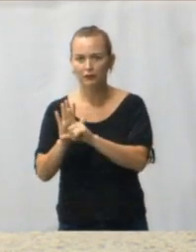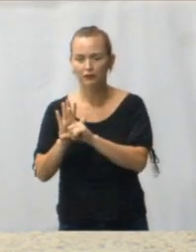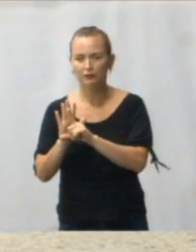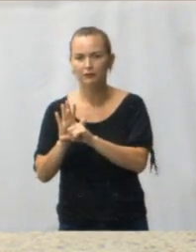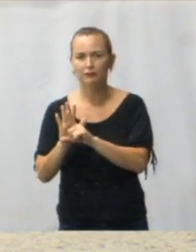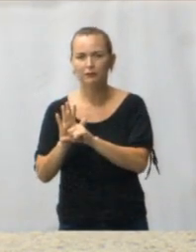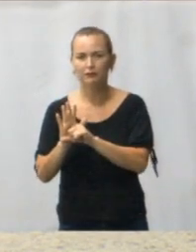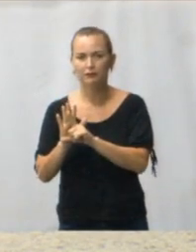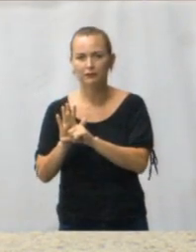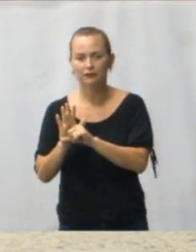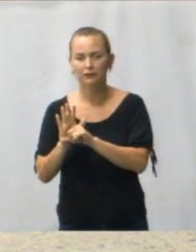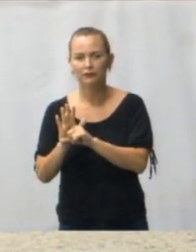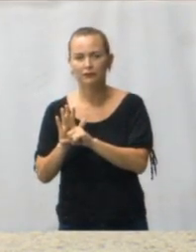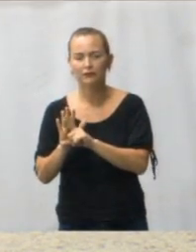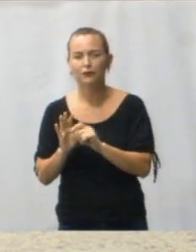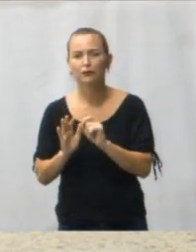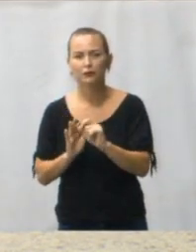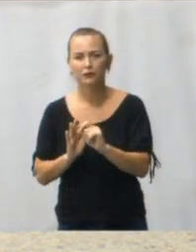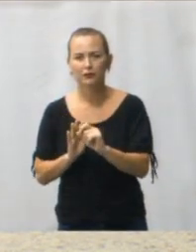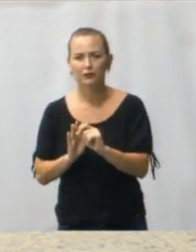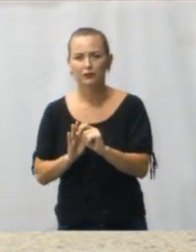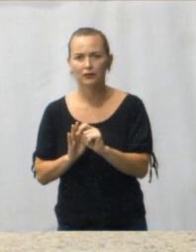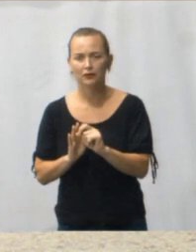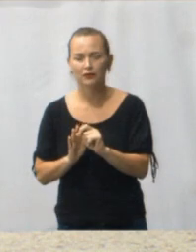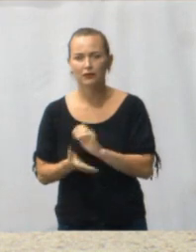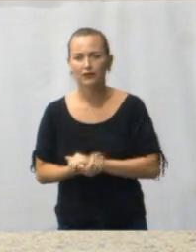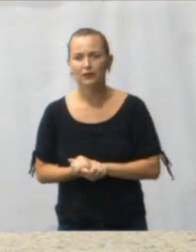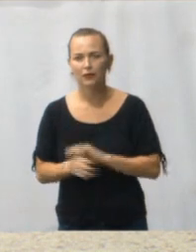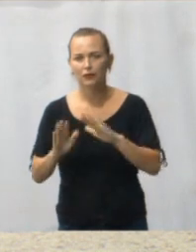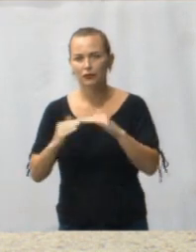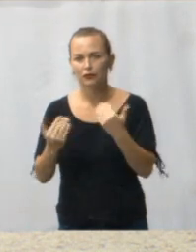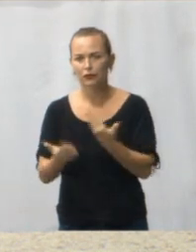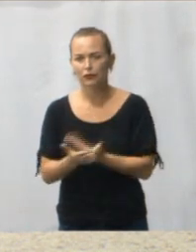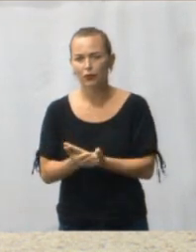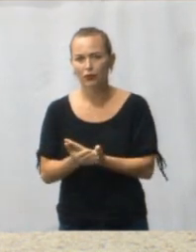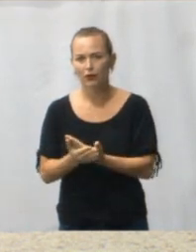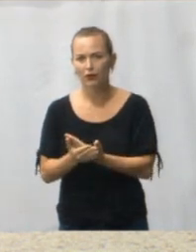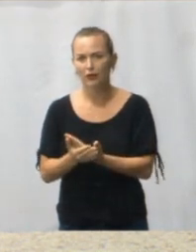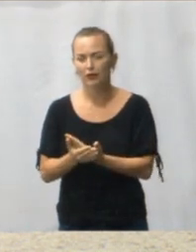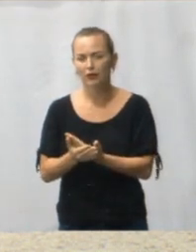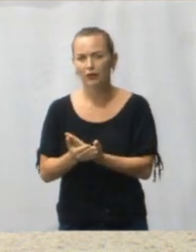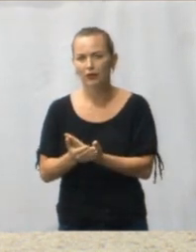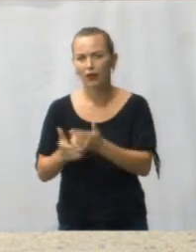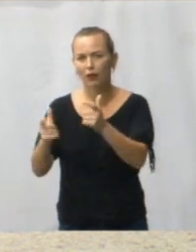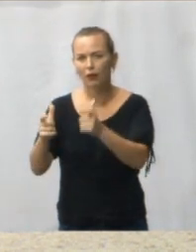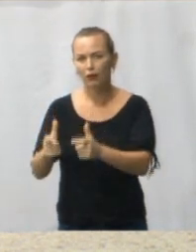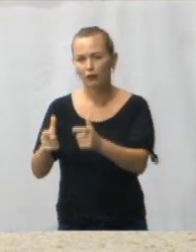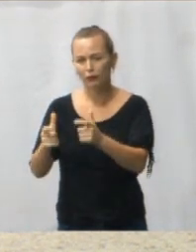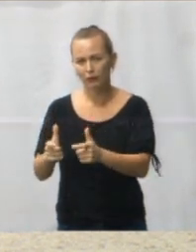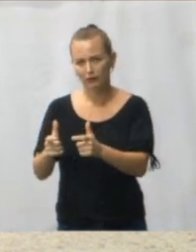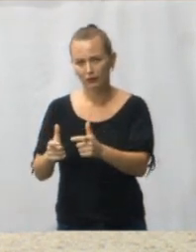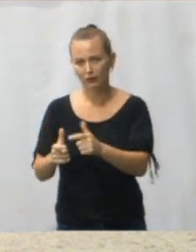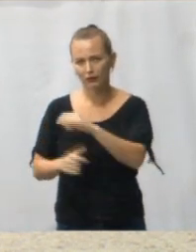denomina escola no bairro Jardim Cambri. Pega só para mim ali, Dalton.